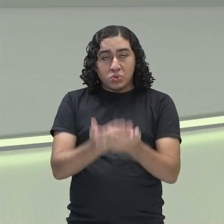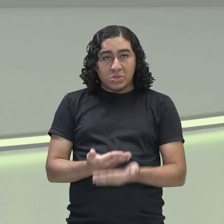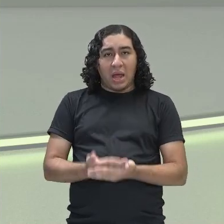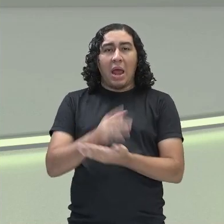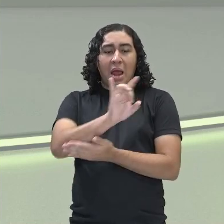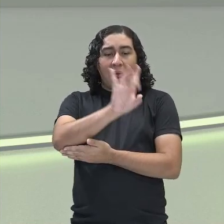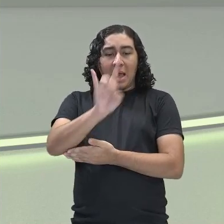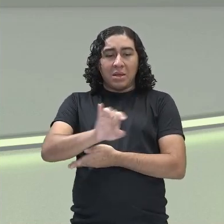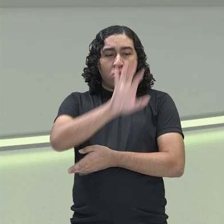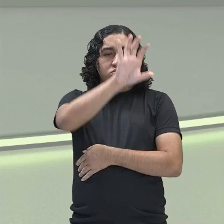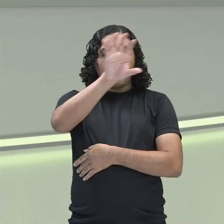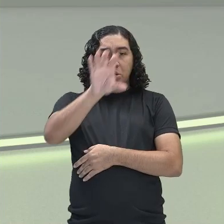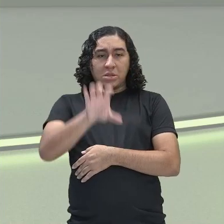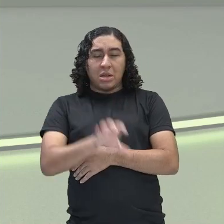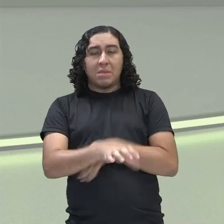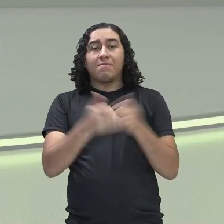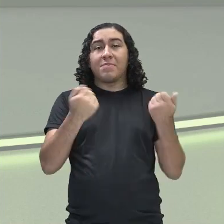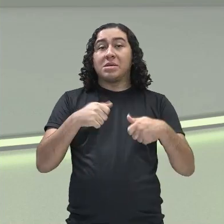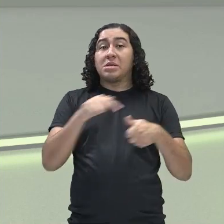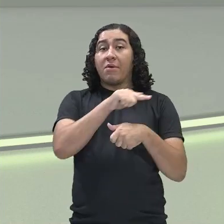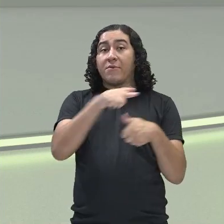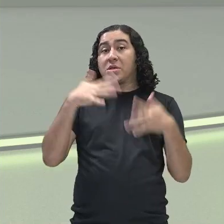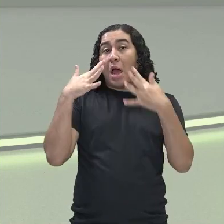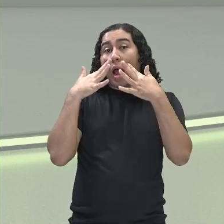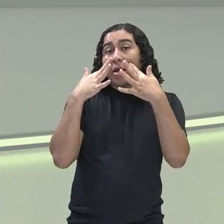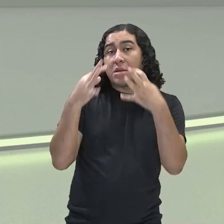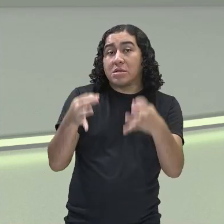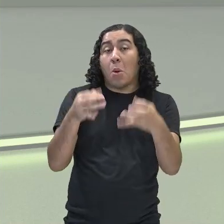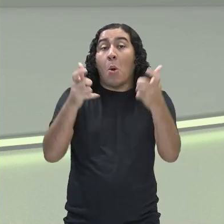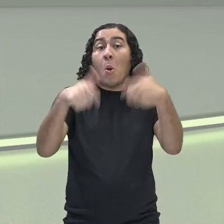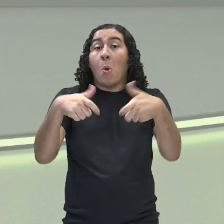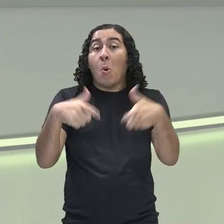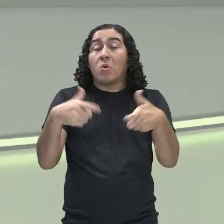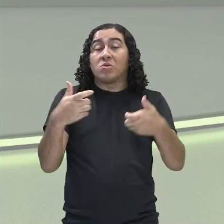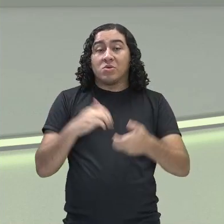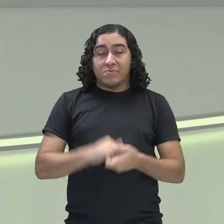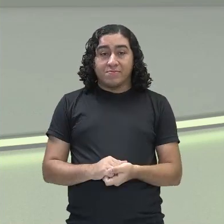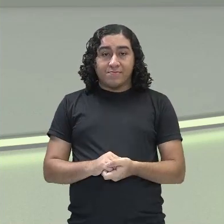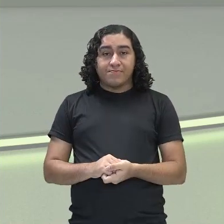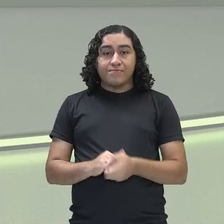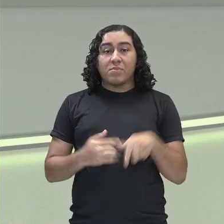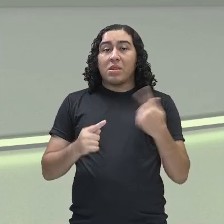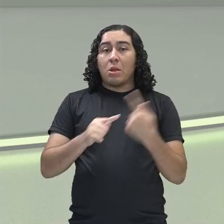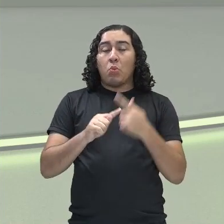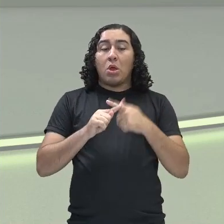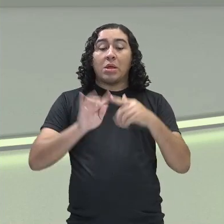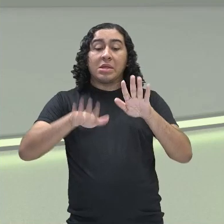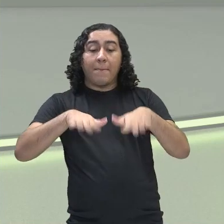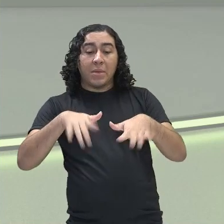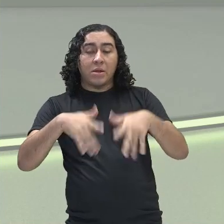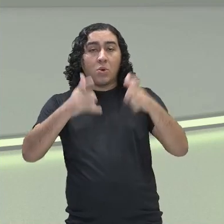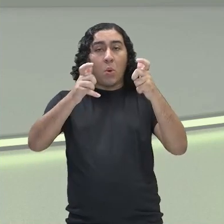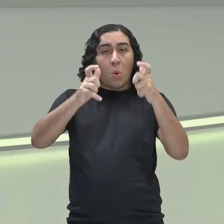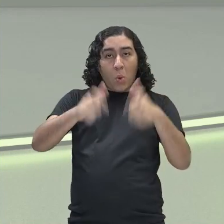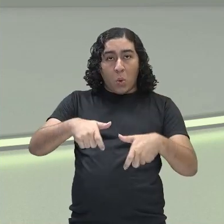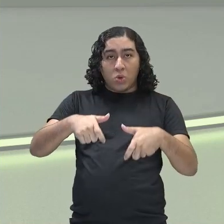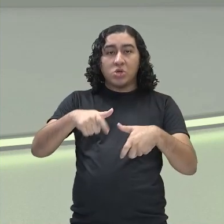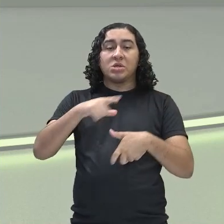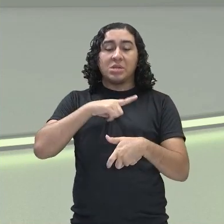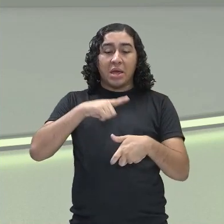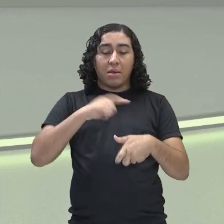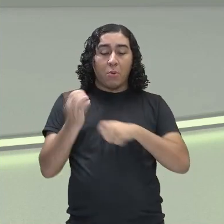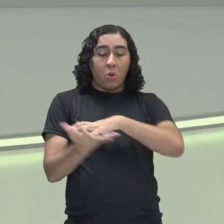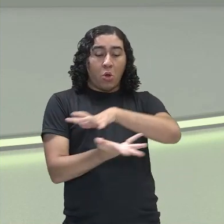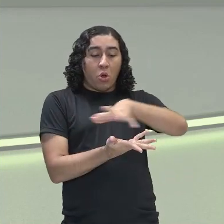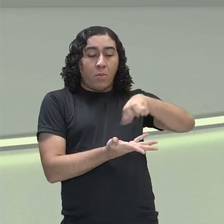é necessário que você observe onde está a sua localização, porque de acordo com a localização desse bioma, a gente